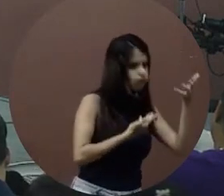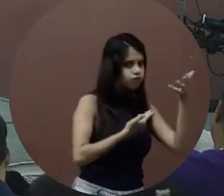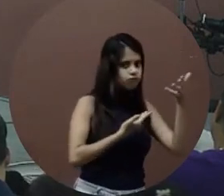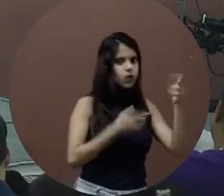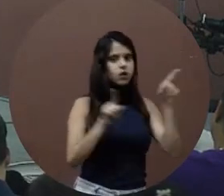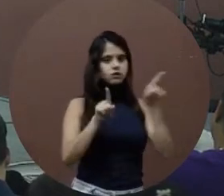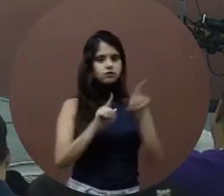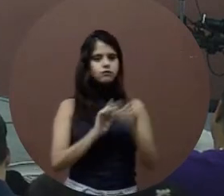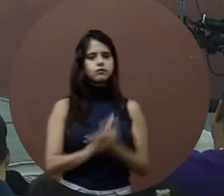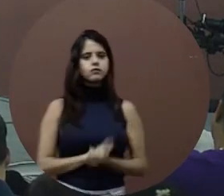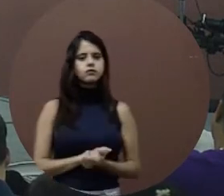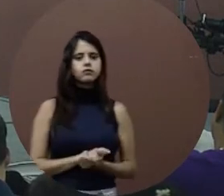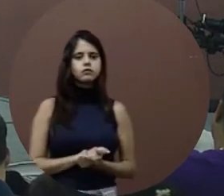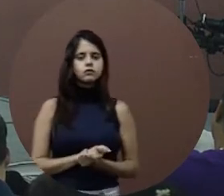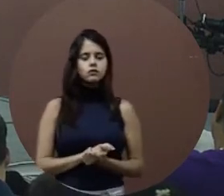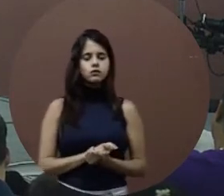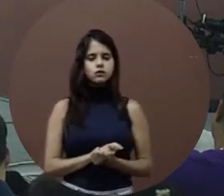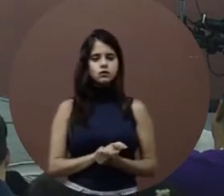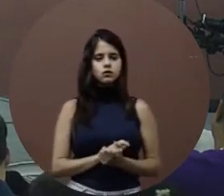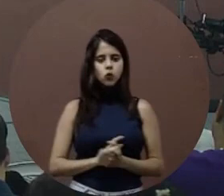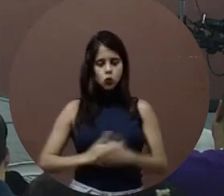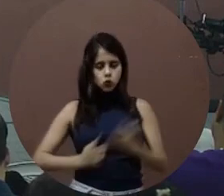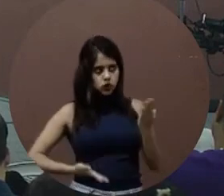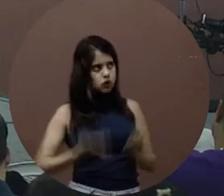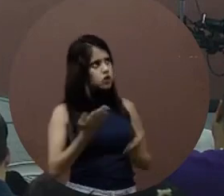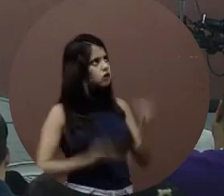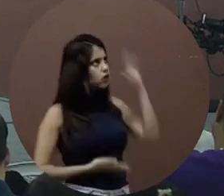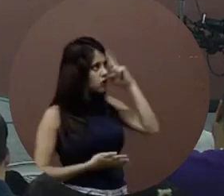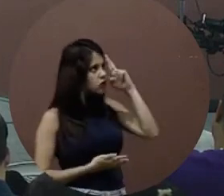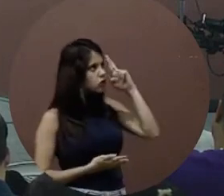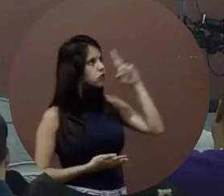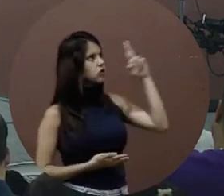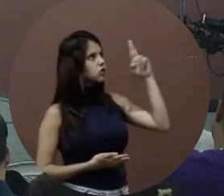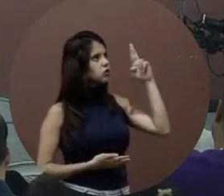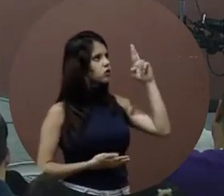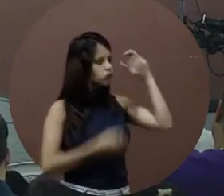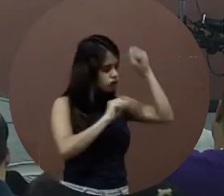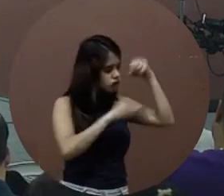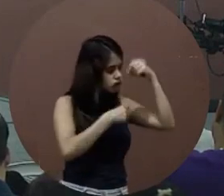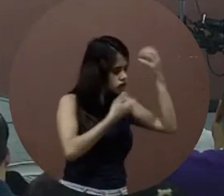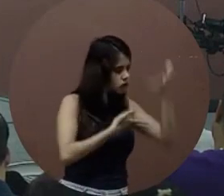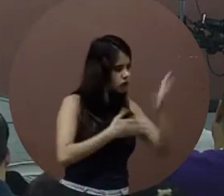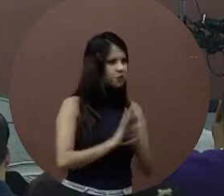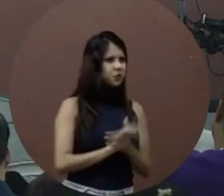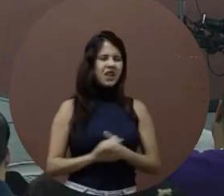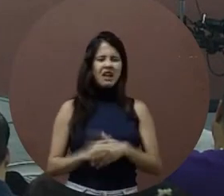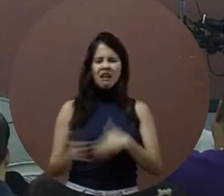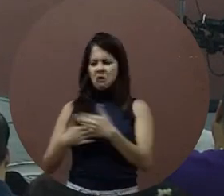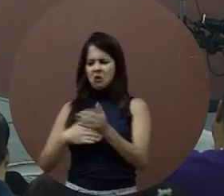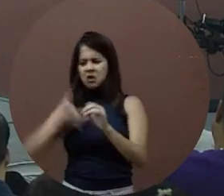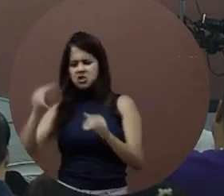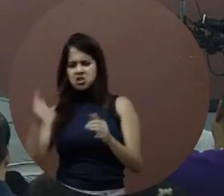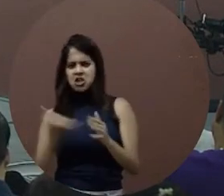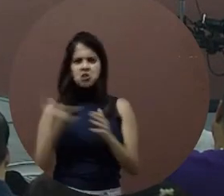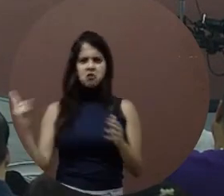temor. Vamos servir a Deus com reverência. Não vem servir a Deus de todo jeito, não.